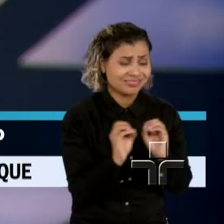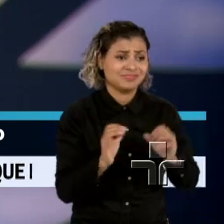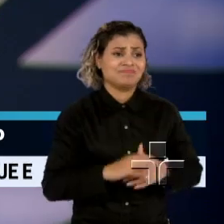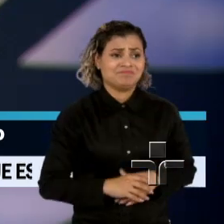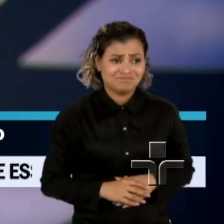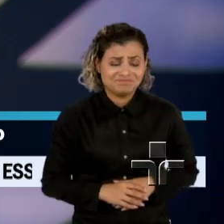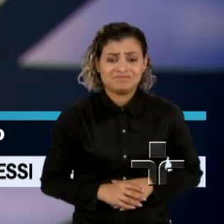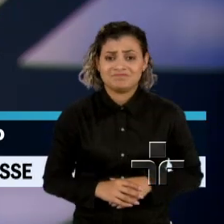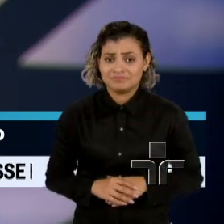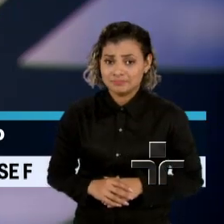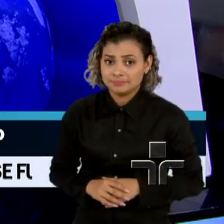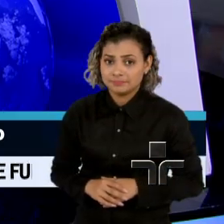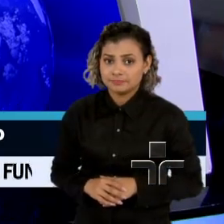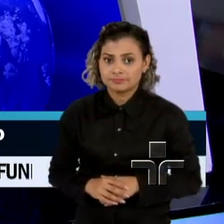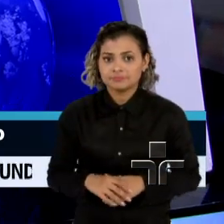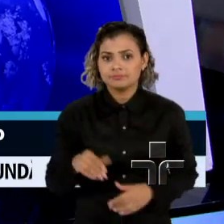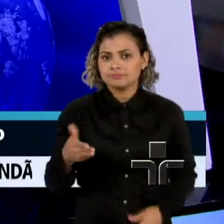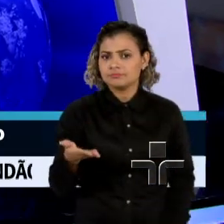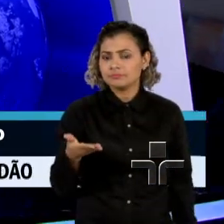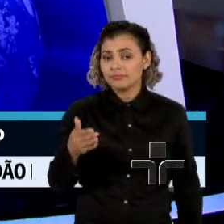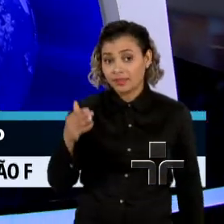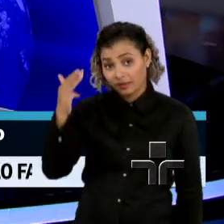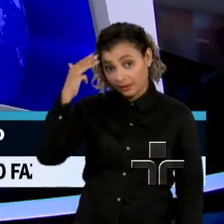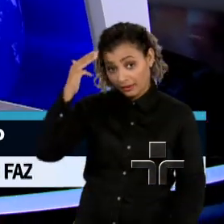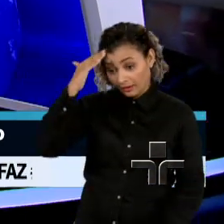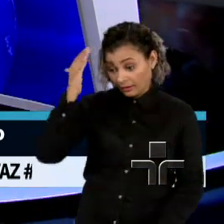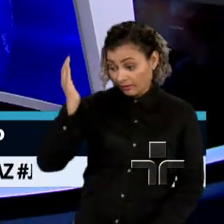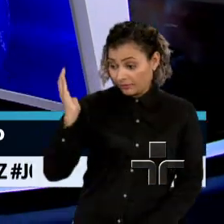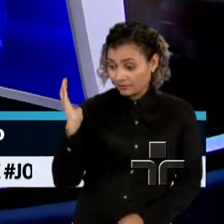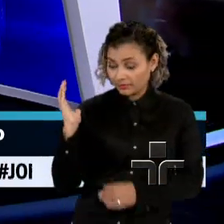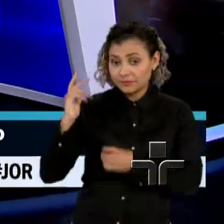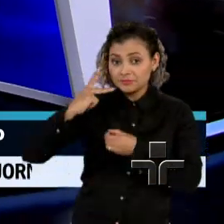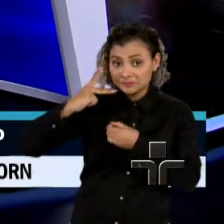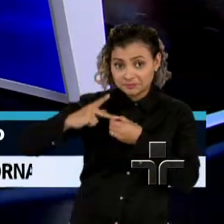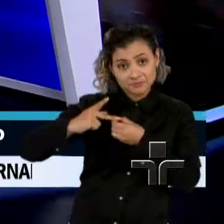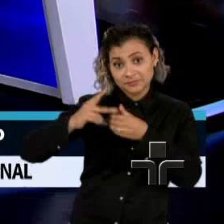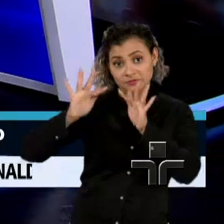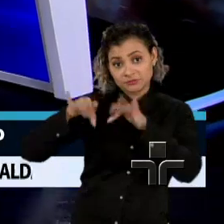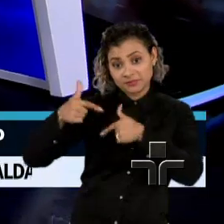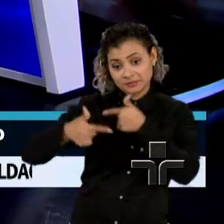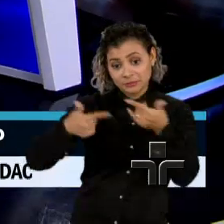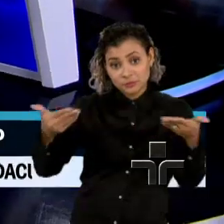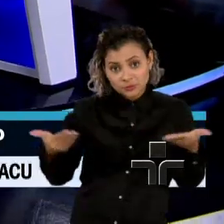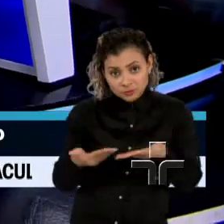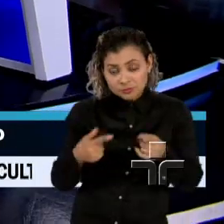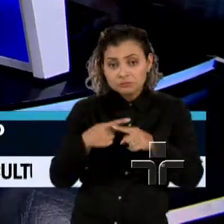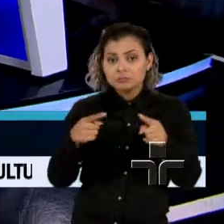Marielle. Agora, Senes, Raquel Dodge deixou o cargo hoje e o ministro Edson Fachin